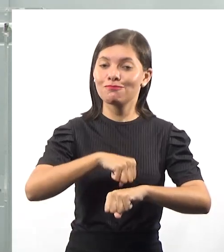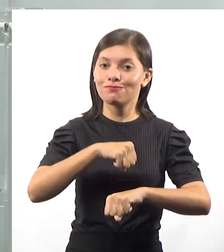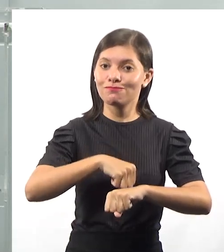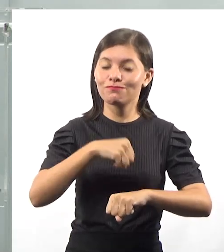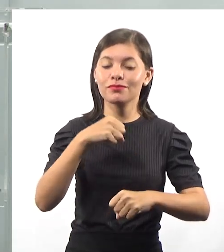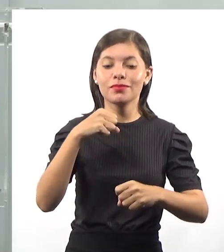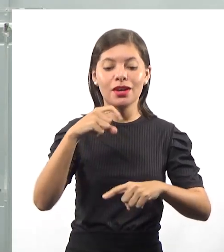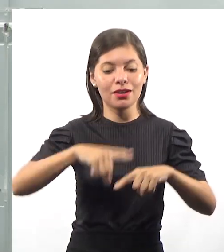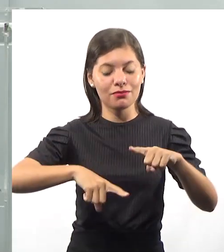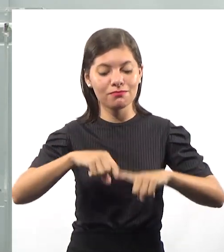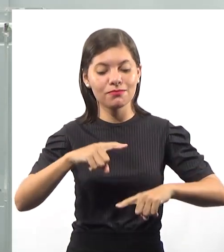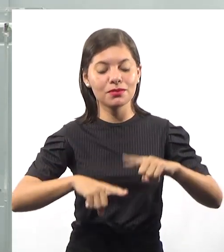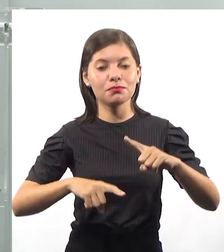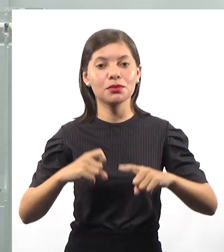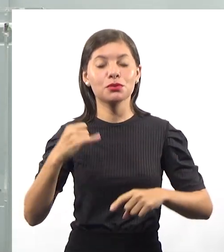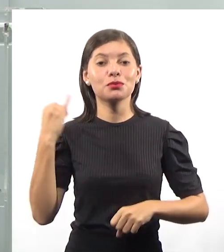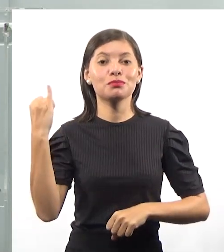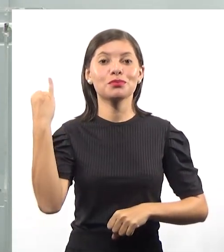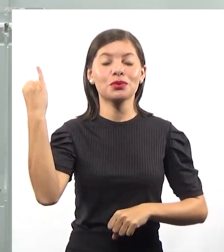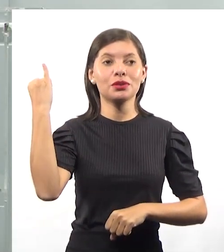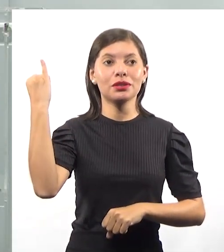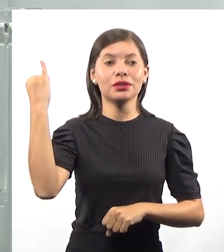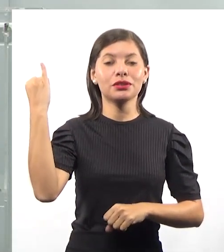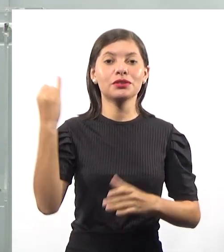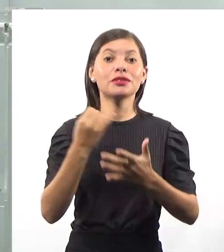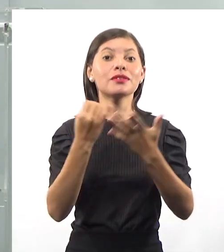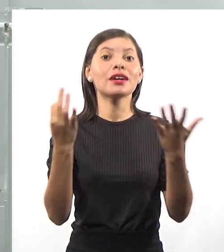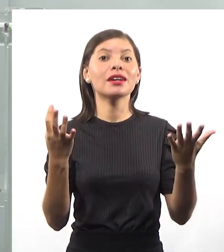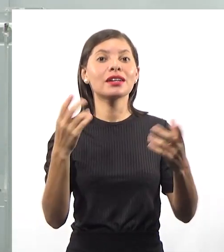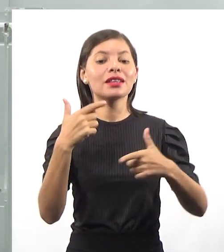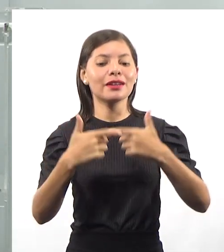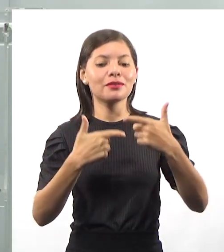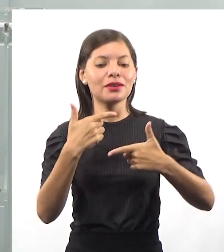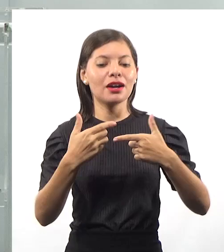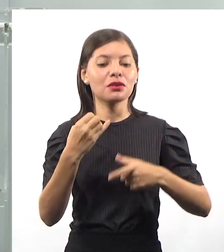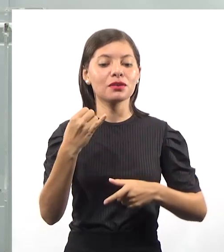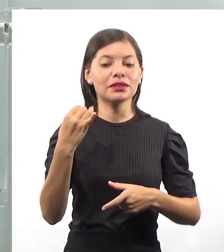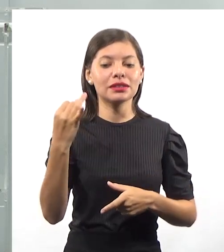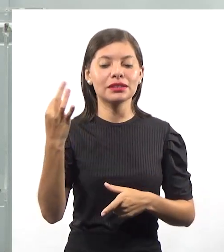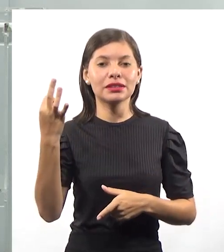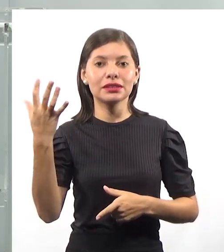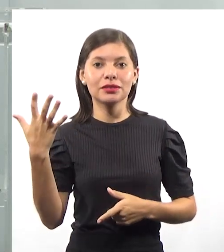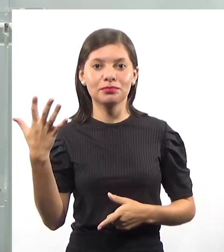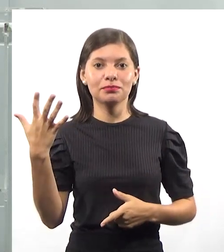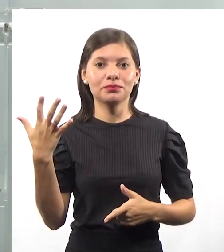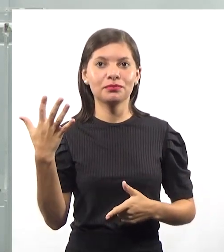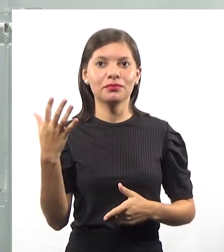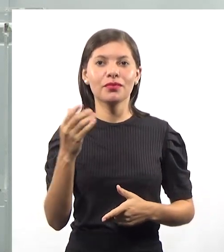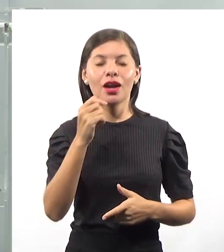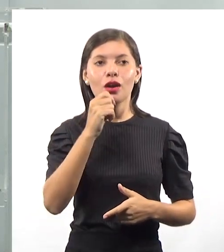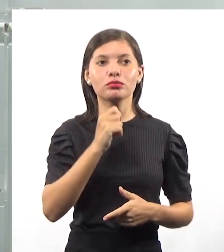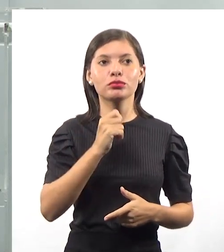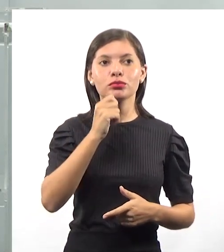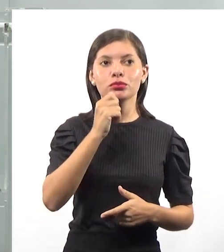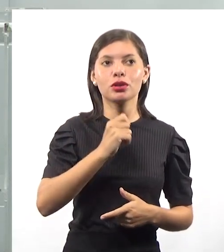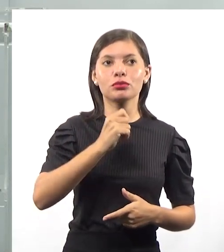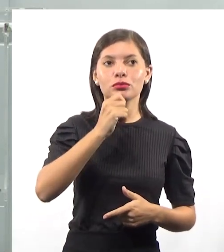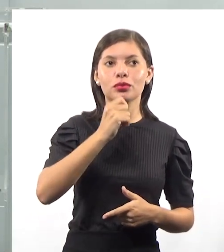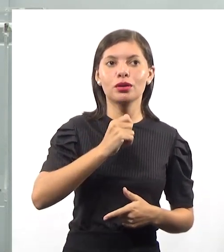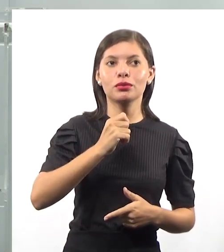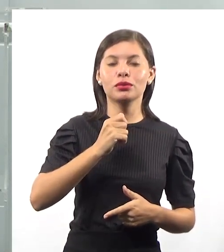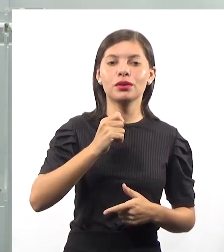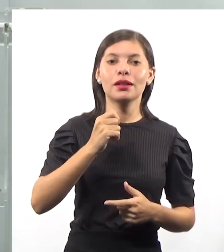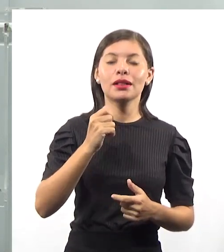concreto é um elemento fundamental. Então, se vai trabalhar com quantidade, tem que trabalhar